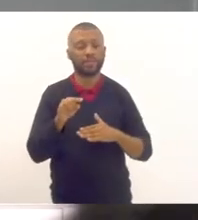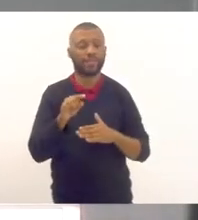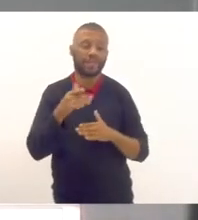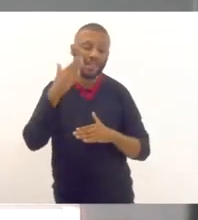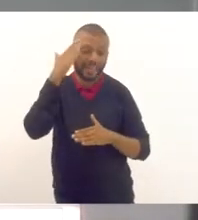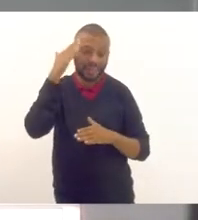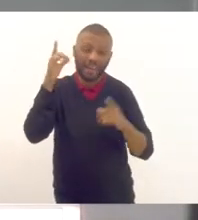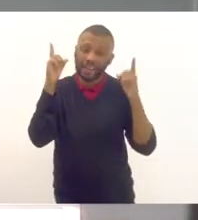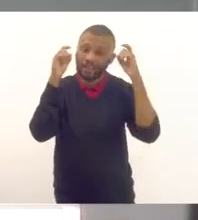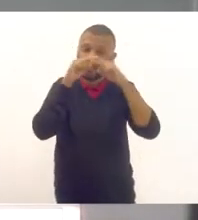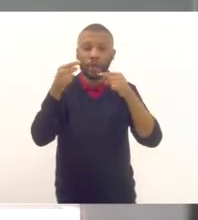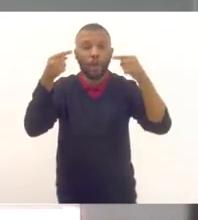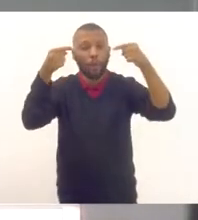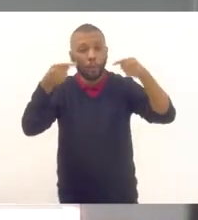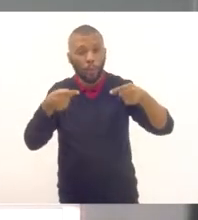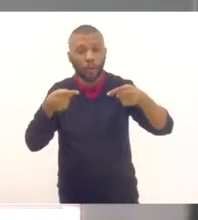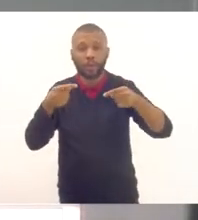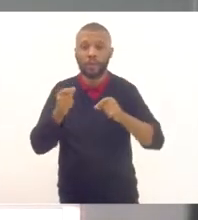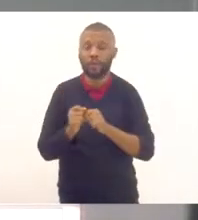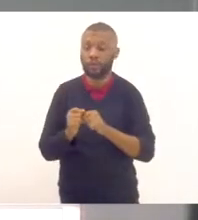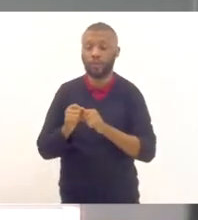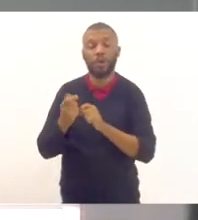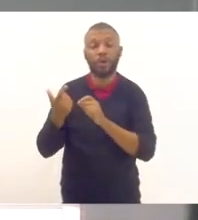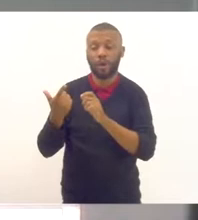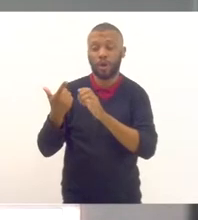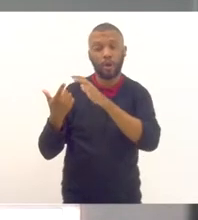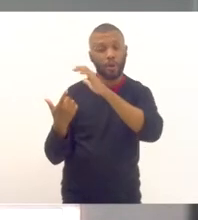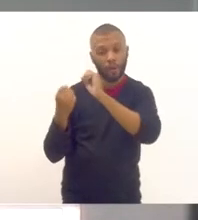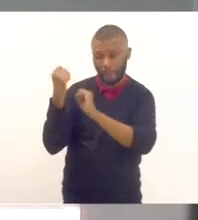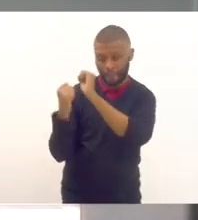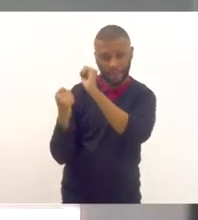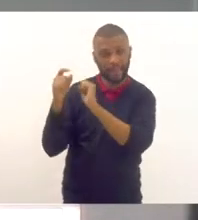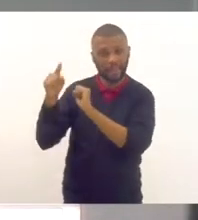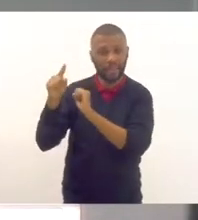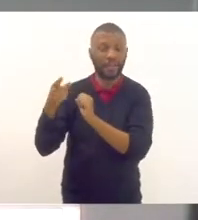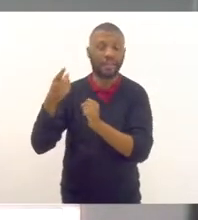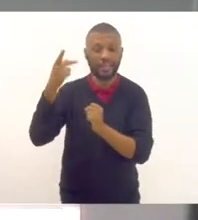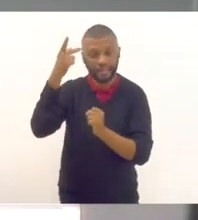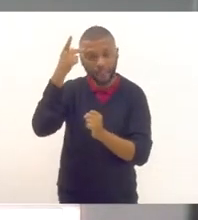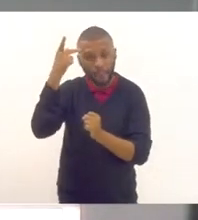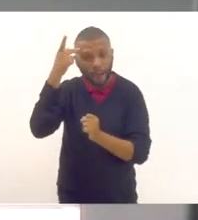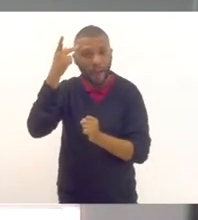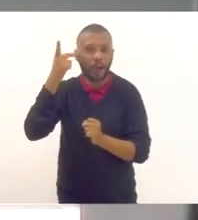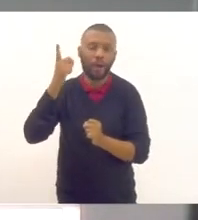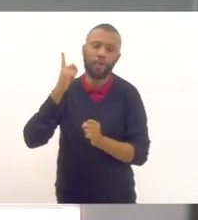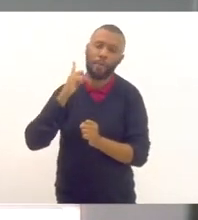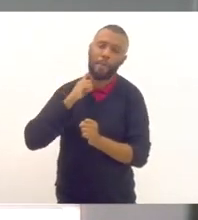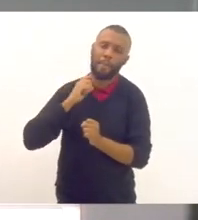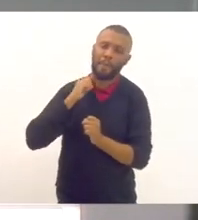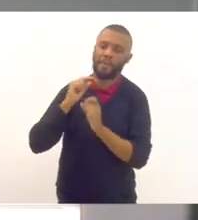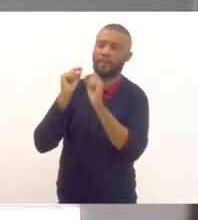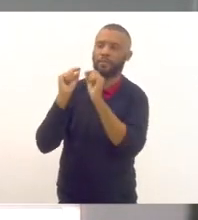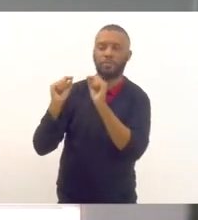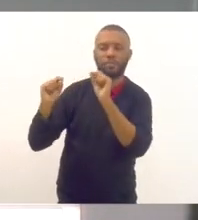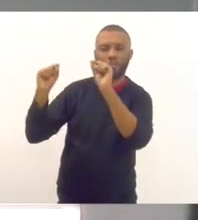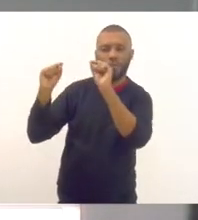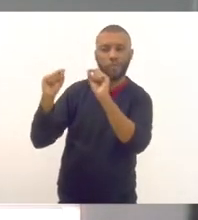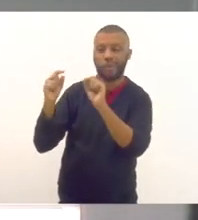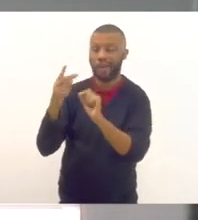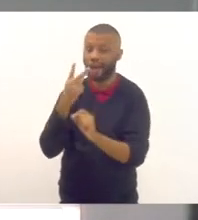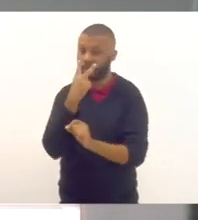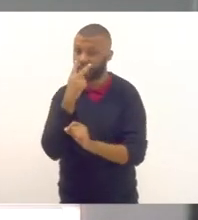concorrer com o empresário de São Paulo, né? De Minas, de Vitória. Né? E o que a gente pede à